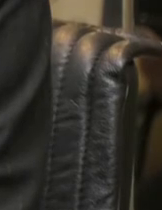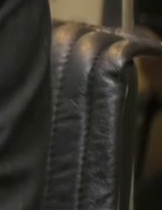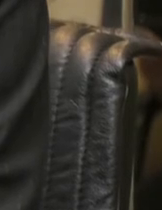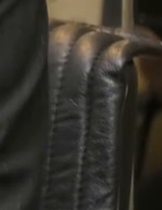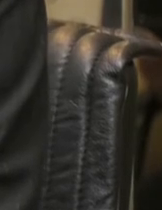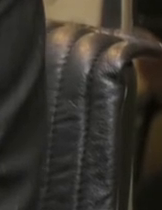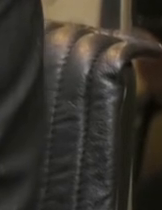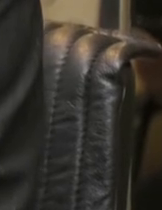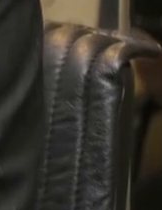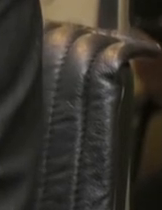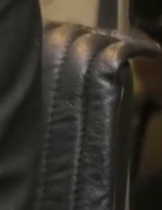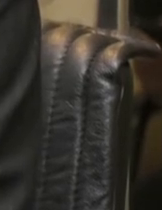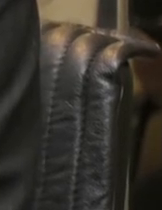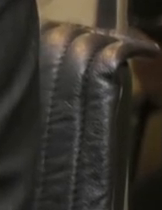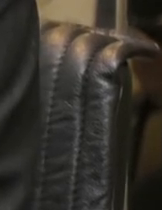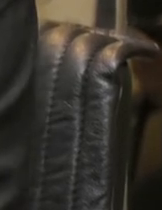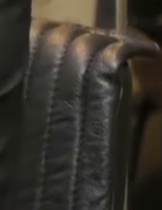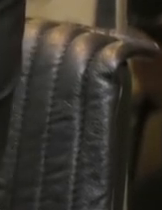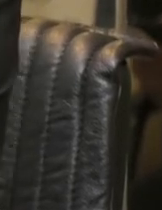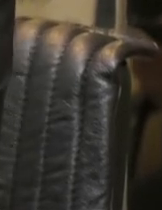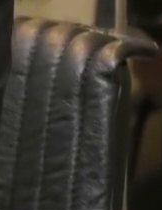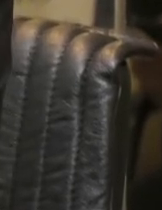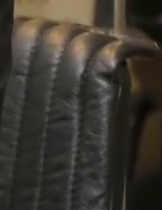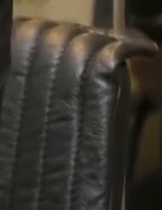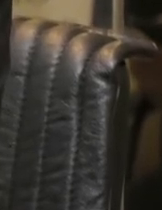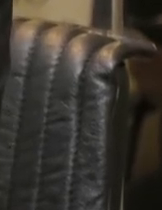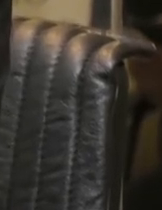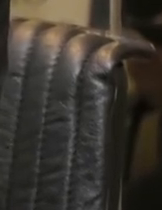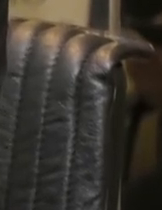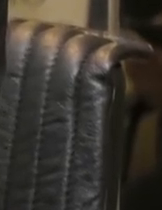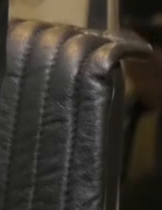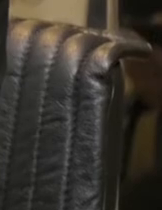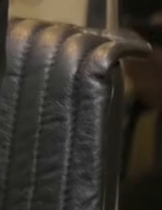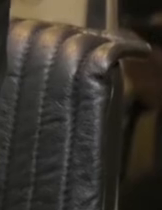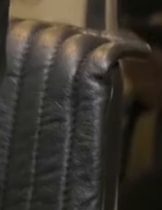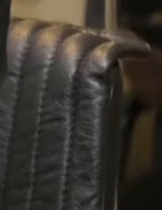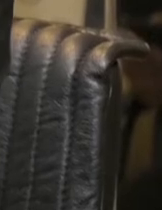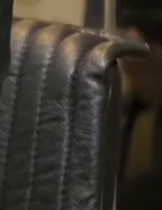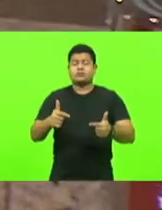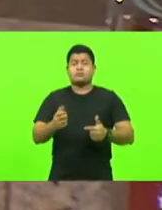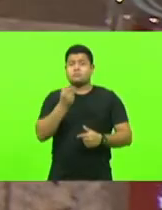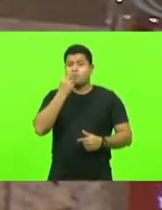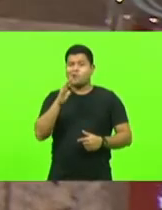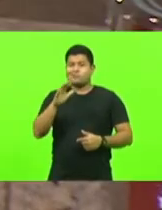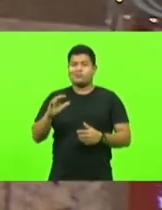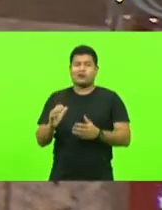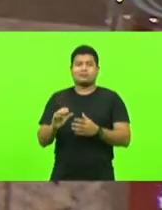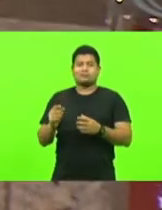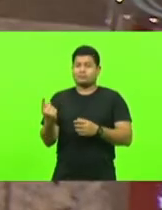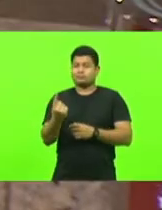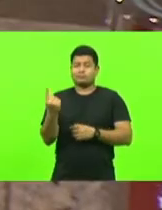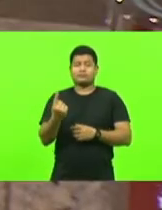avançado os mecanismos de proteção às vítimas para que elas percam o medo de denunciar seus agressores que as carências